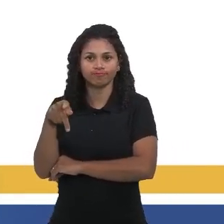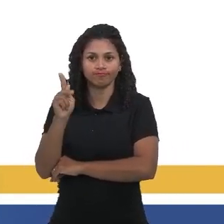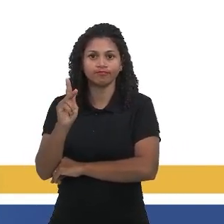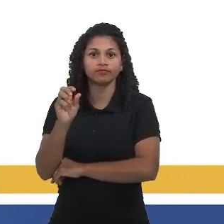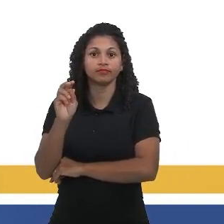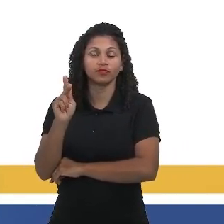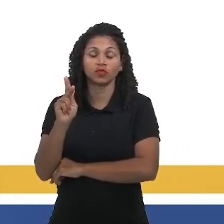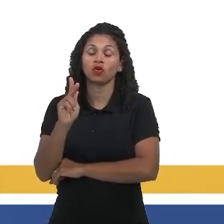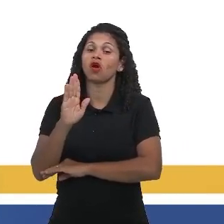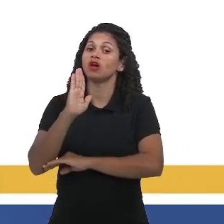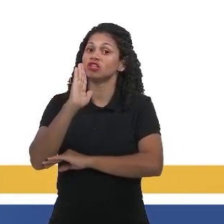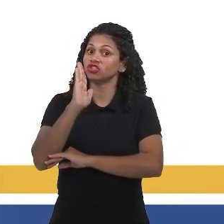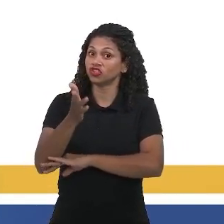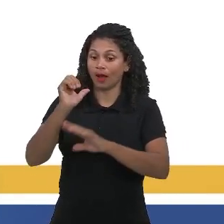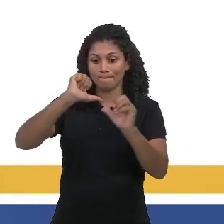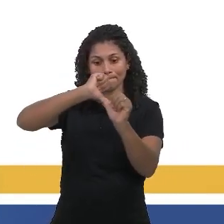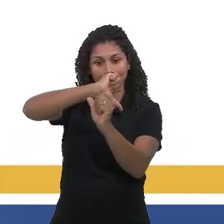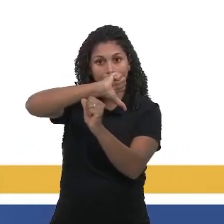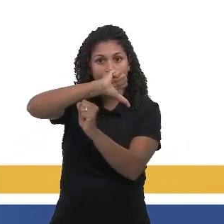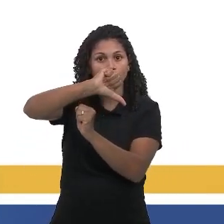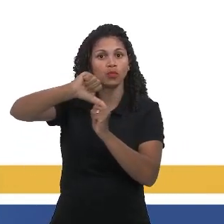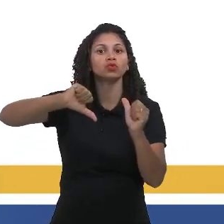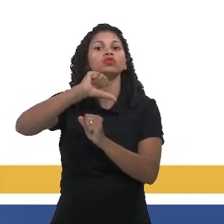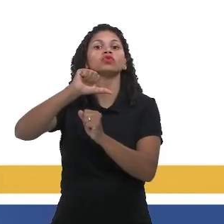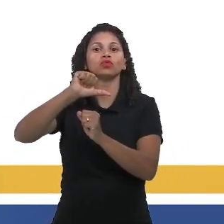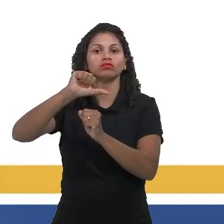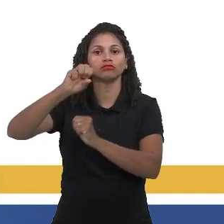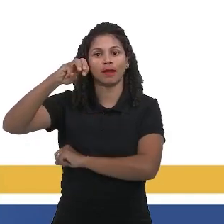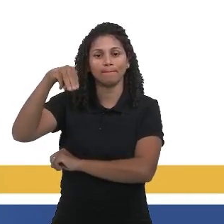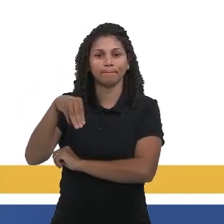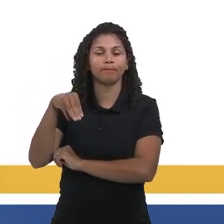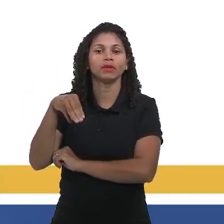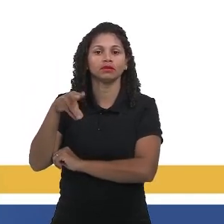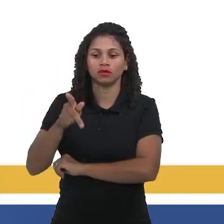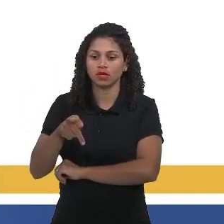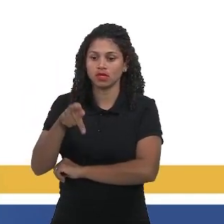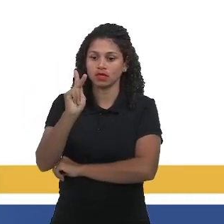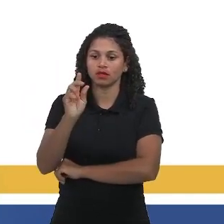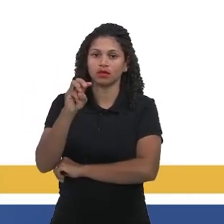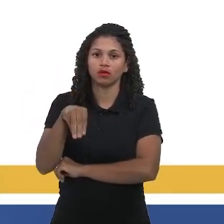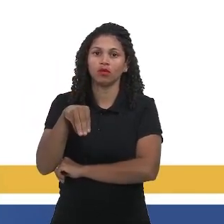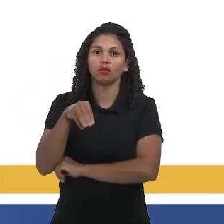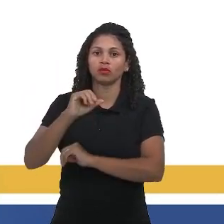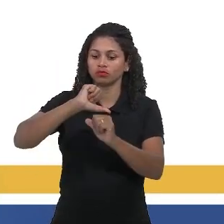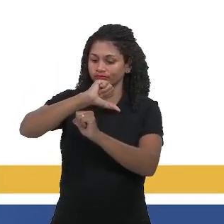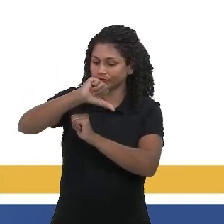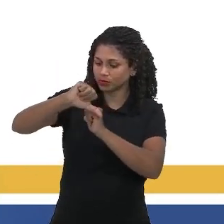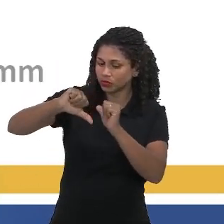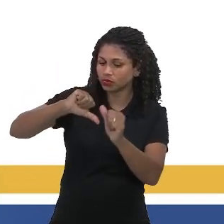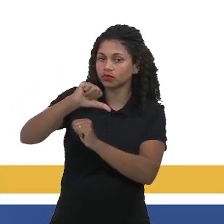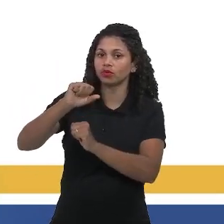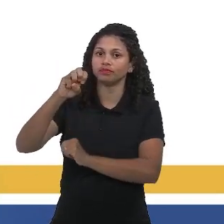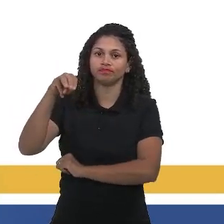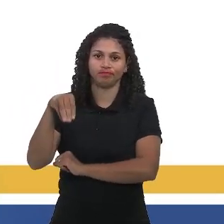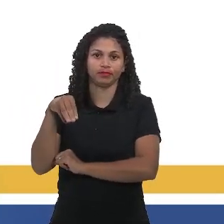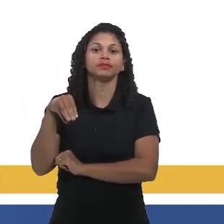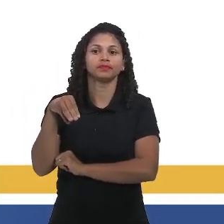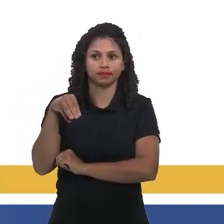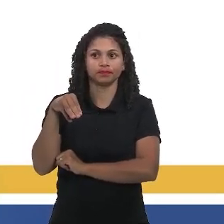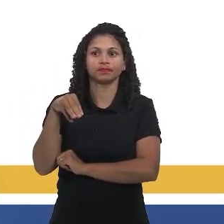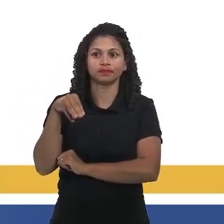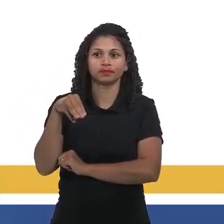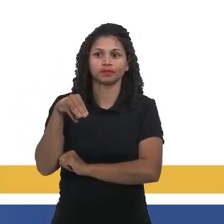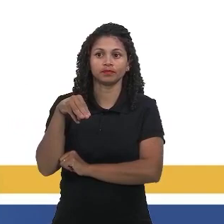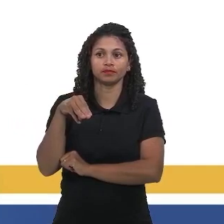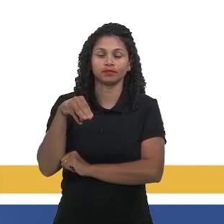nesse problema ok a gente já está já está já já tá estipulando dentro de uma escala a ideia do quilômetros vamos dar uma